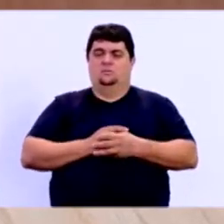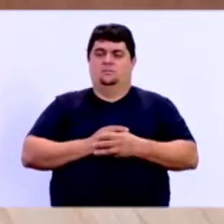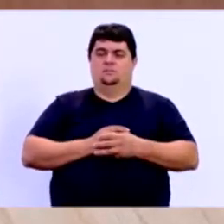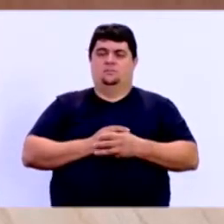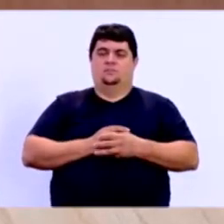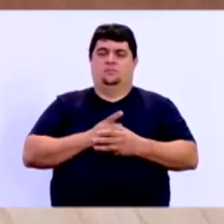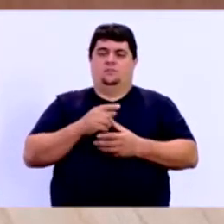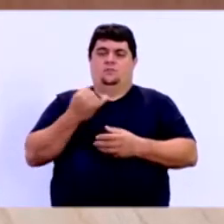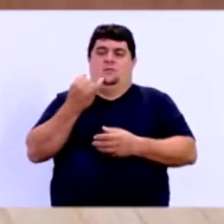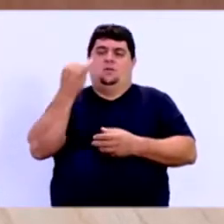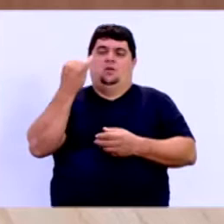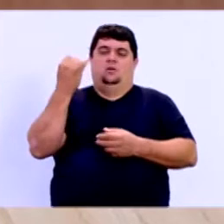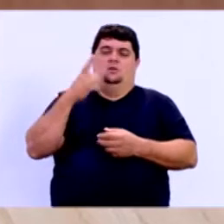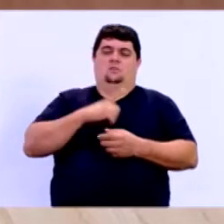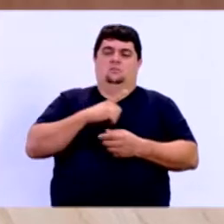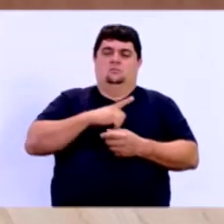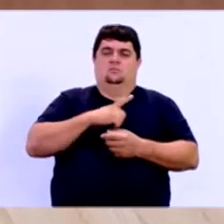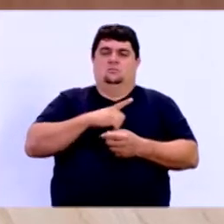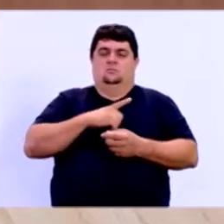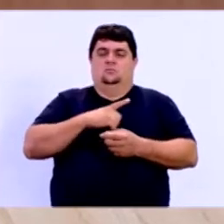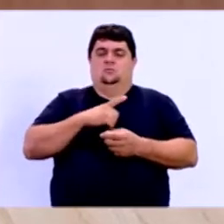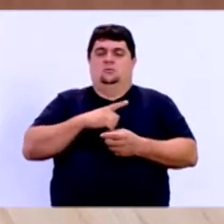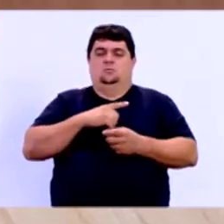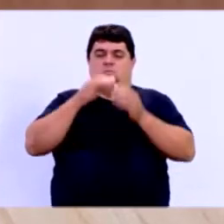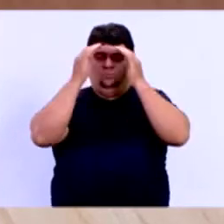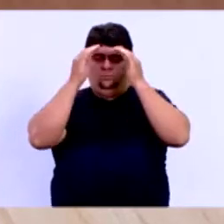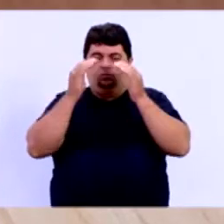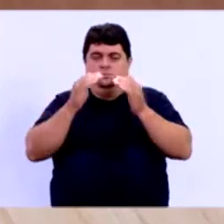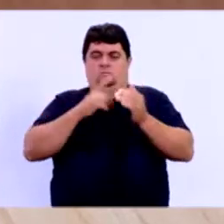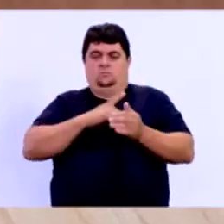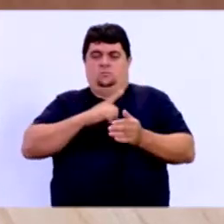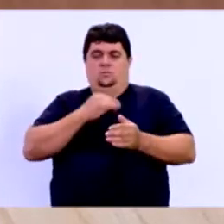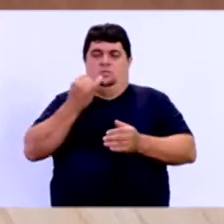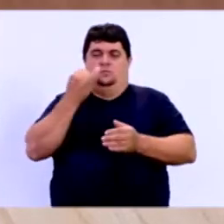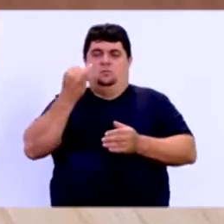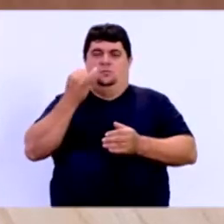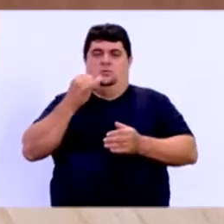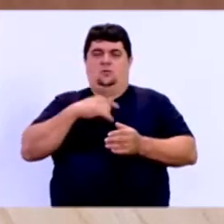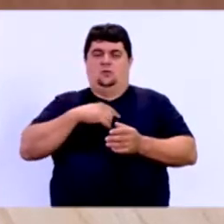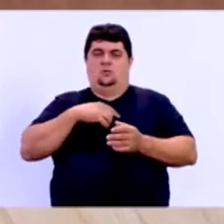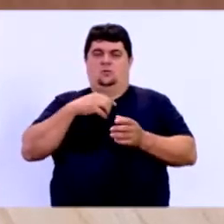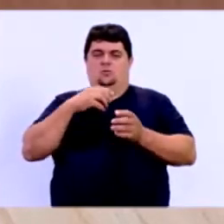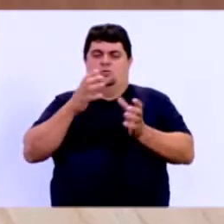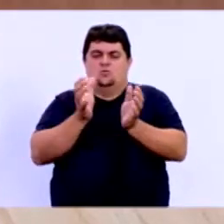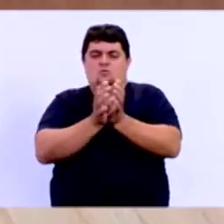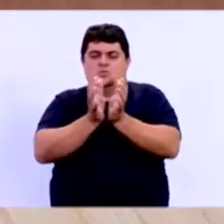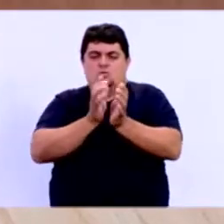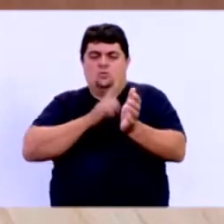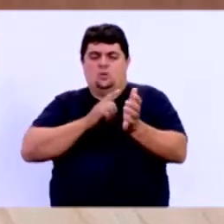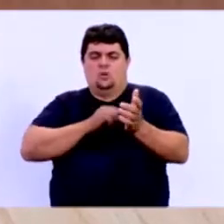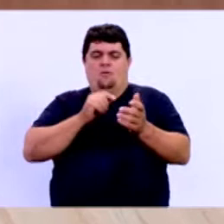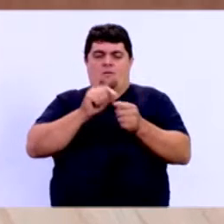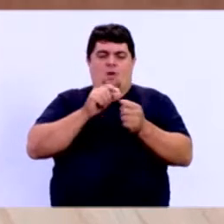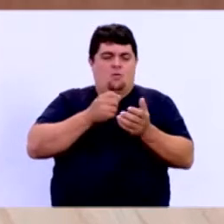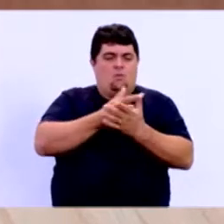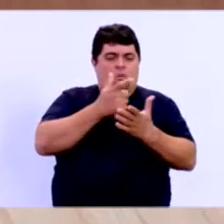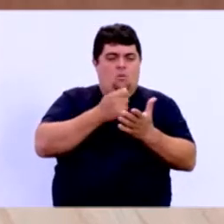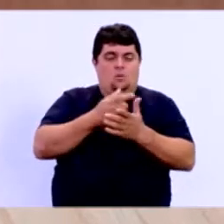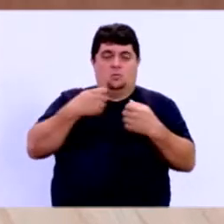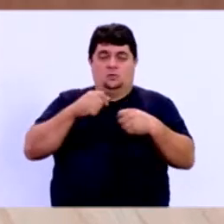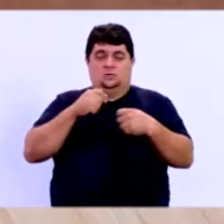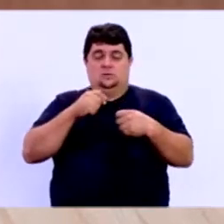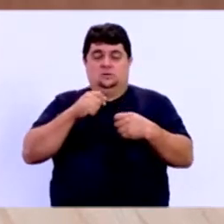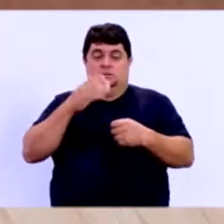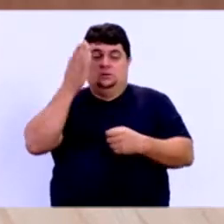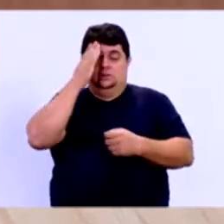é necessário que dê uma atenção muito grande a esse processo. A equipe que trabalha com compras, ela precisa estar